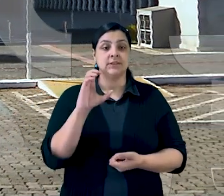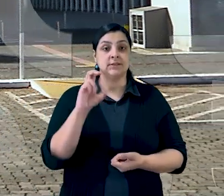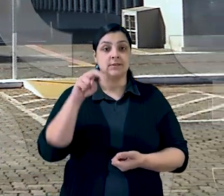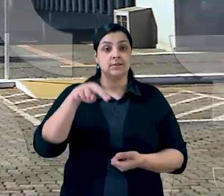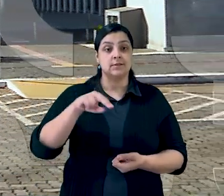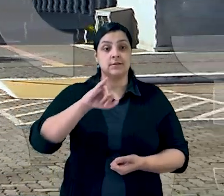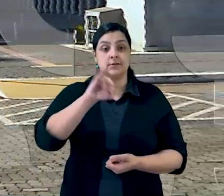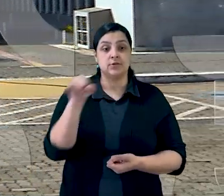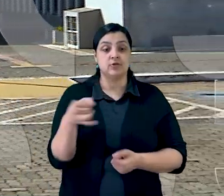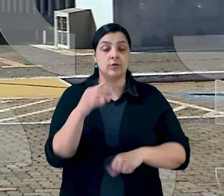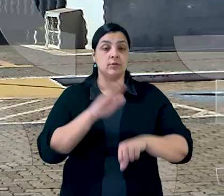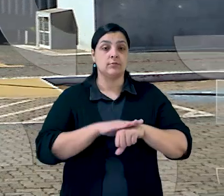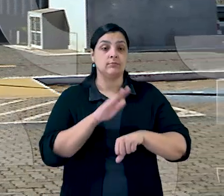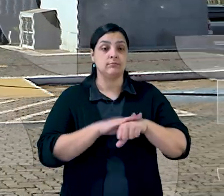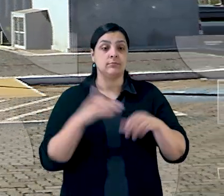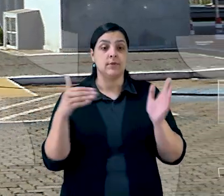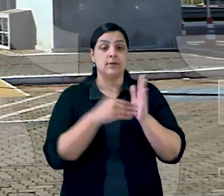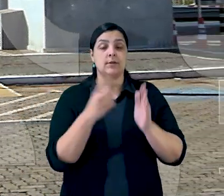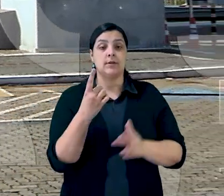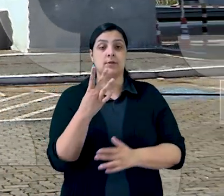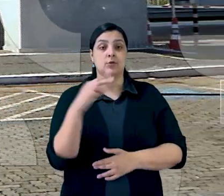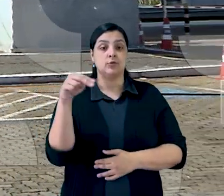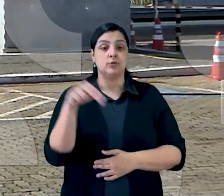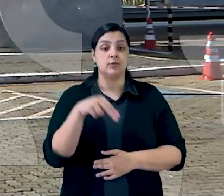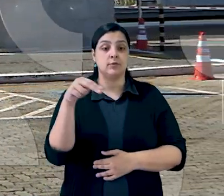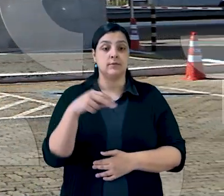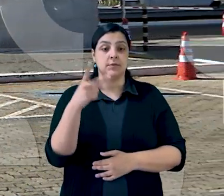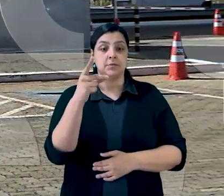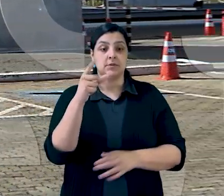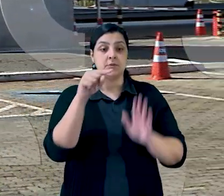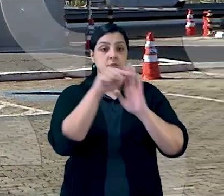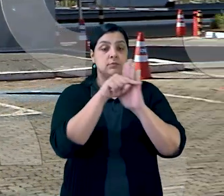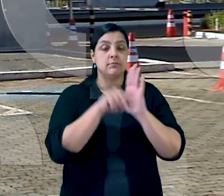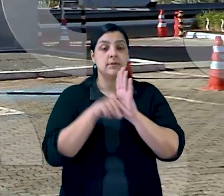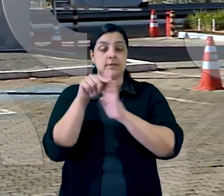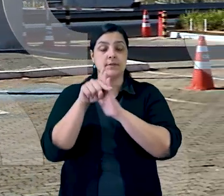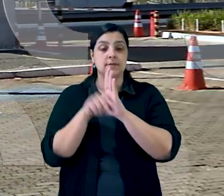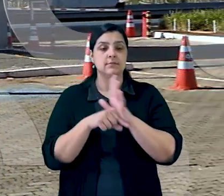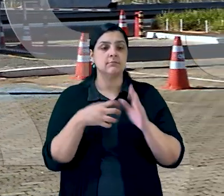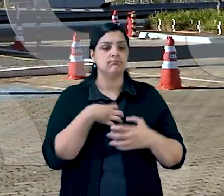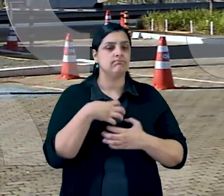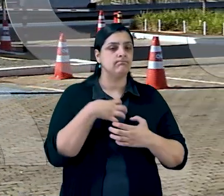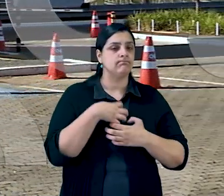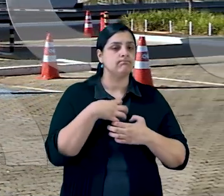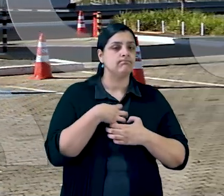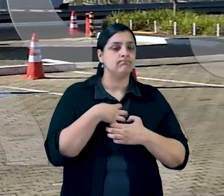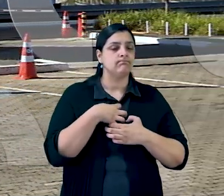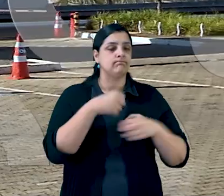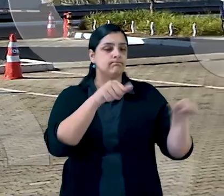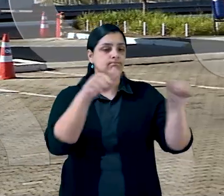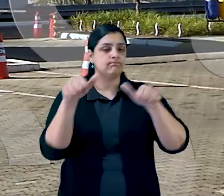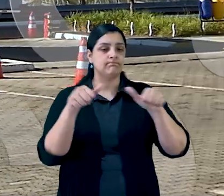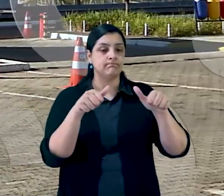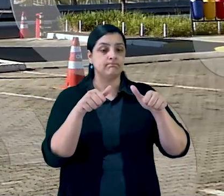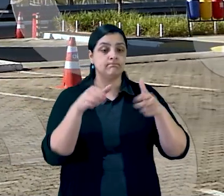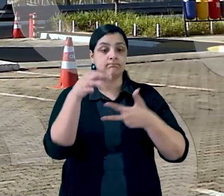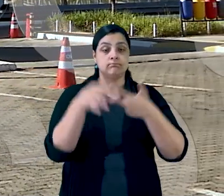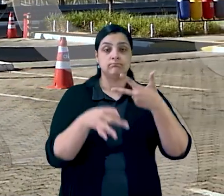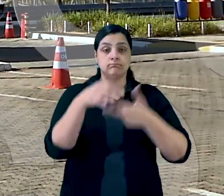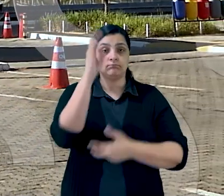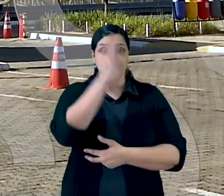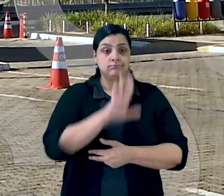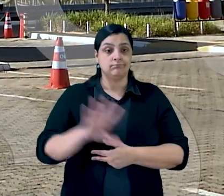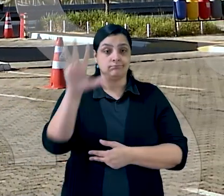O Conselho Nacional de Justiça realiza até 14 de novembro a segunda pesquisa sobre a percepção e a avaliação do